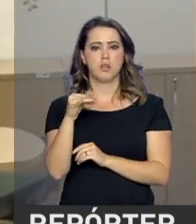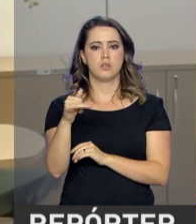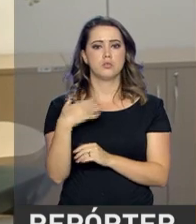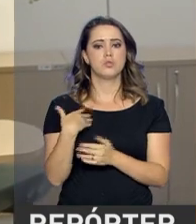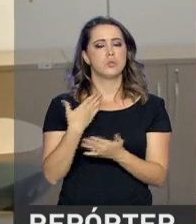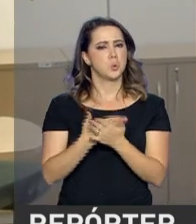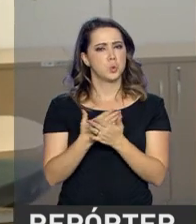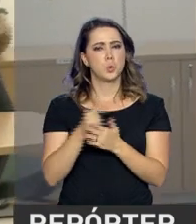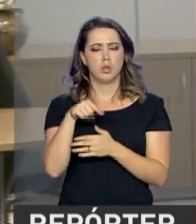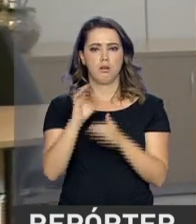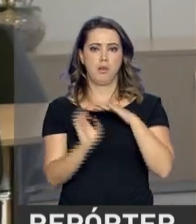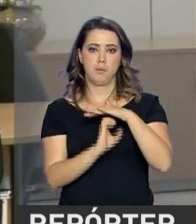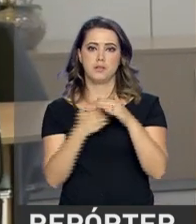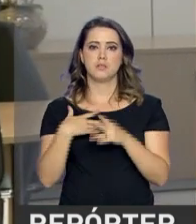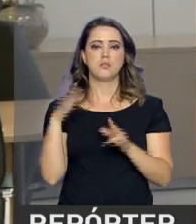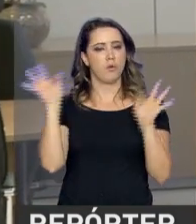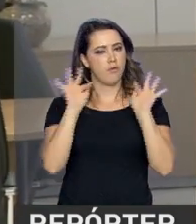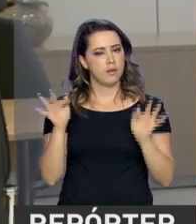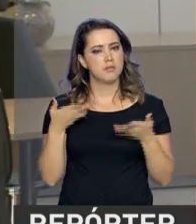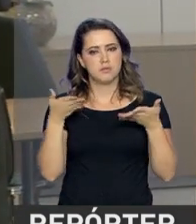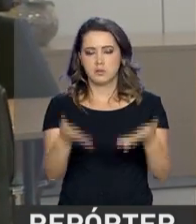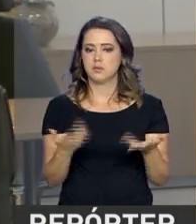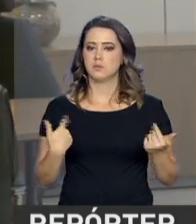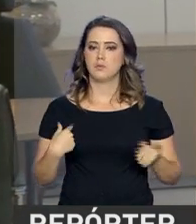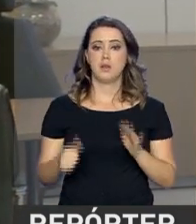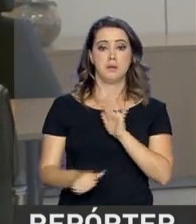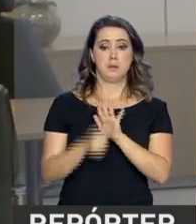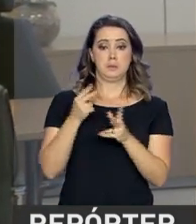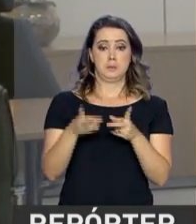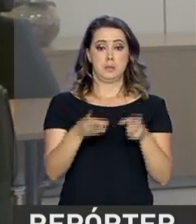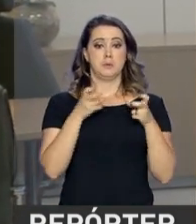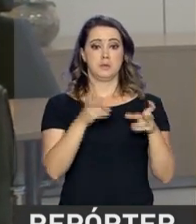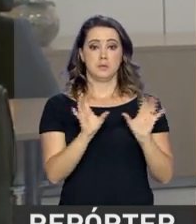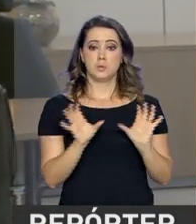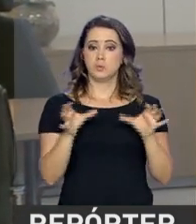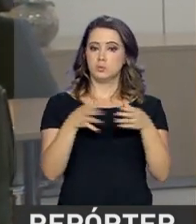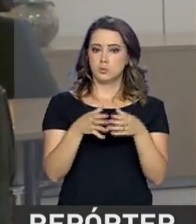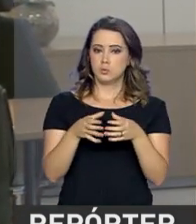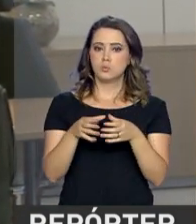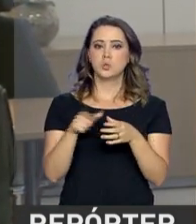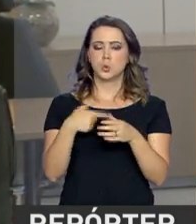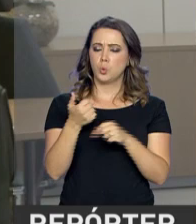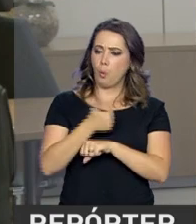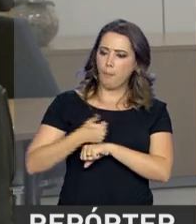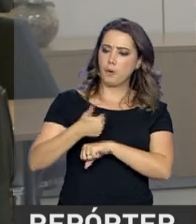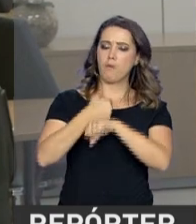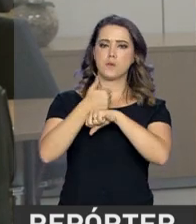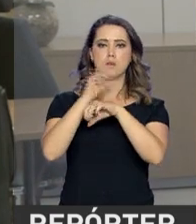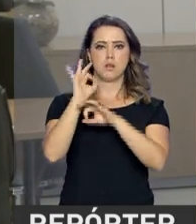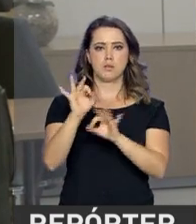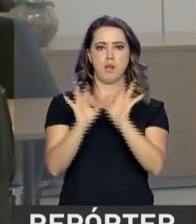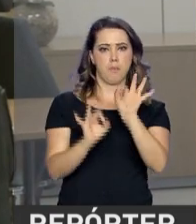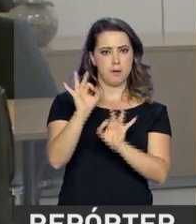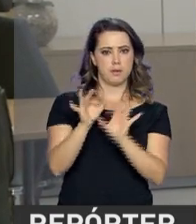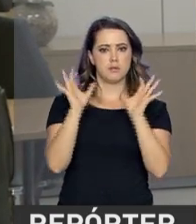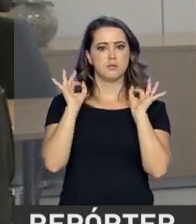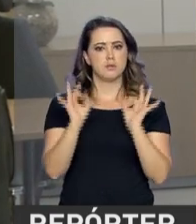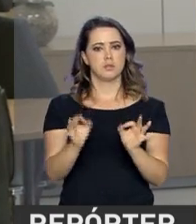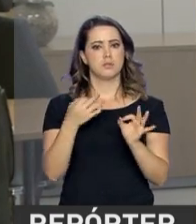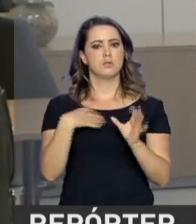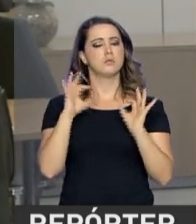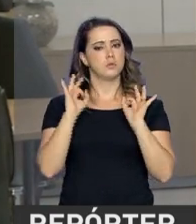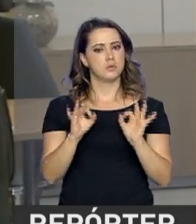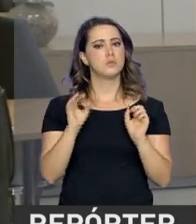e tumulto ele chega aqui a minha prima minha primeira impressão é de uma equipe muito profissional muito preparada e que está